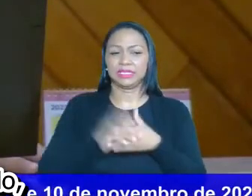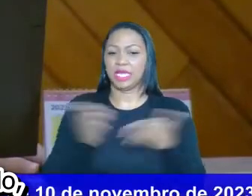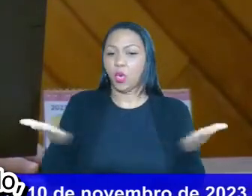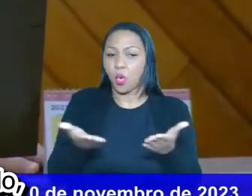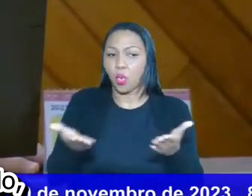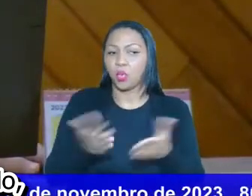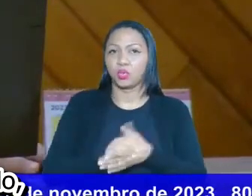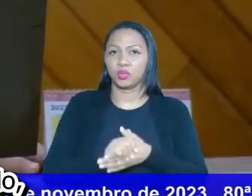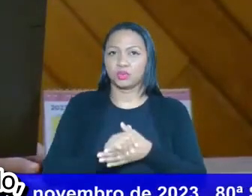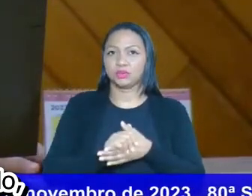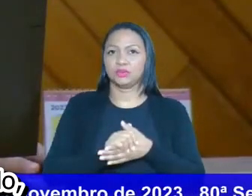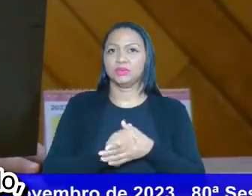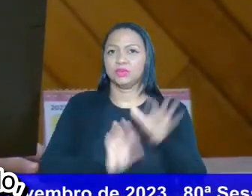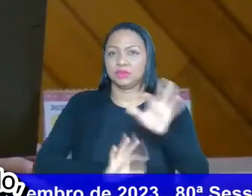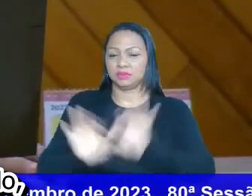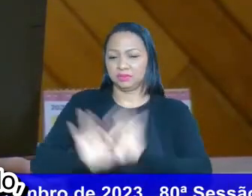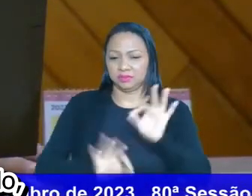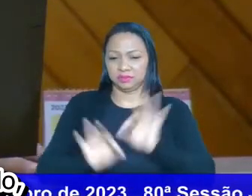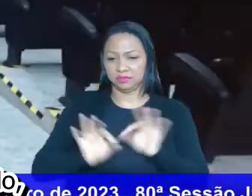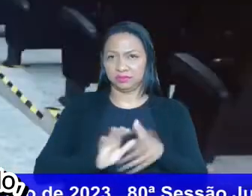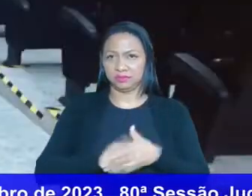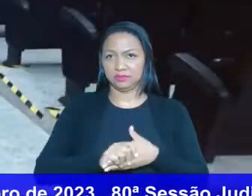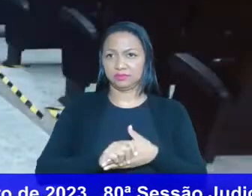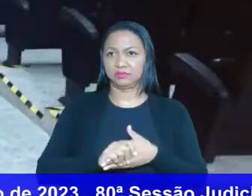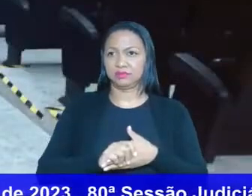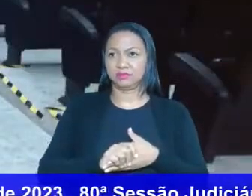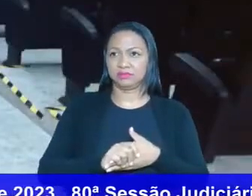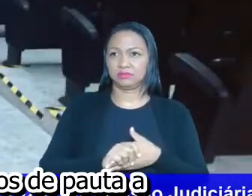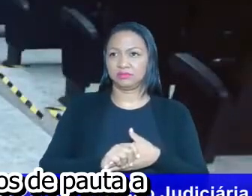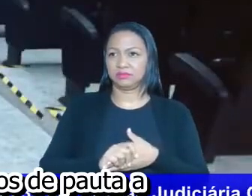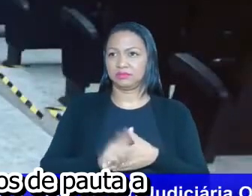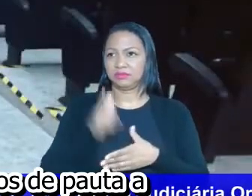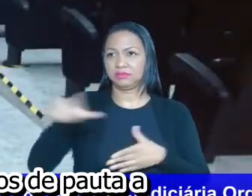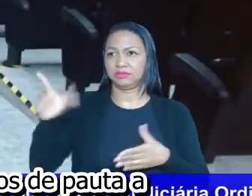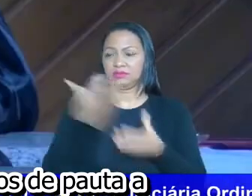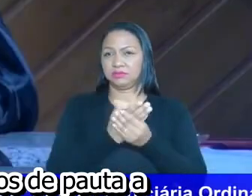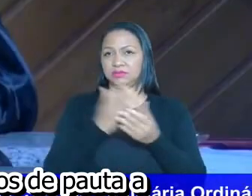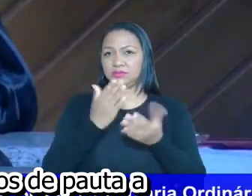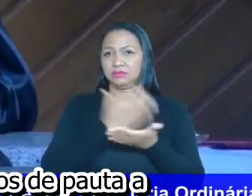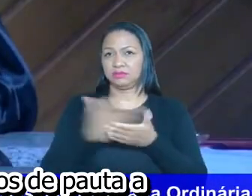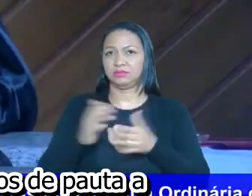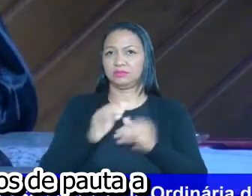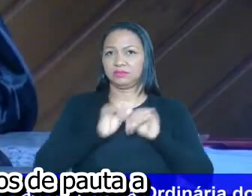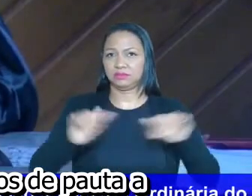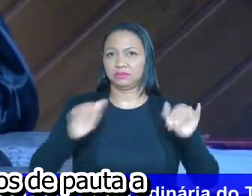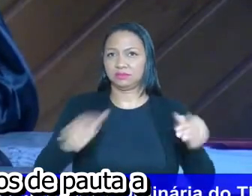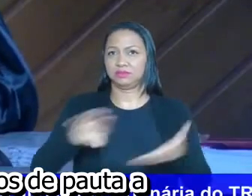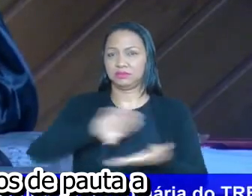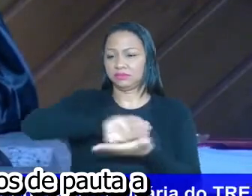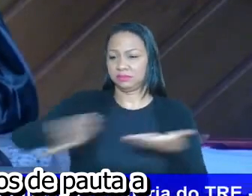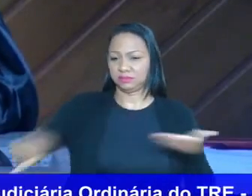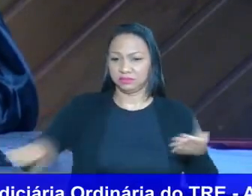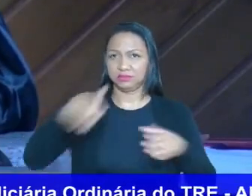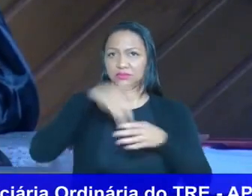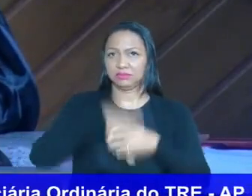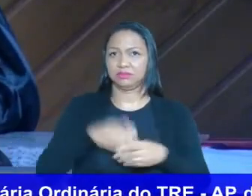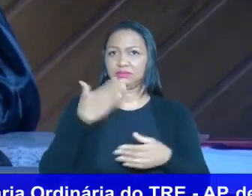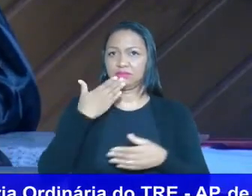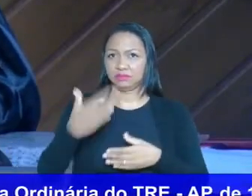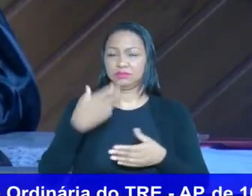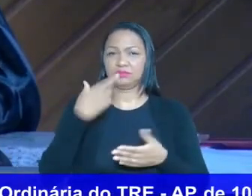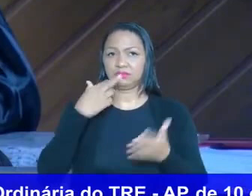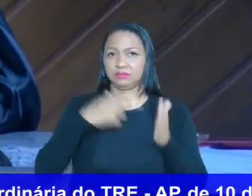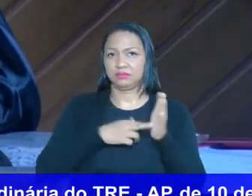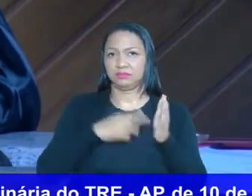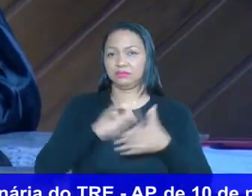né? Que não tivesse sido retificado foi retirado, é outro processo. Okay. Eu começo anunciando os processos que serão retirados de pauta a pedido do